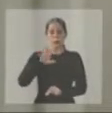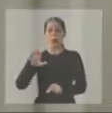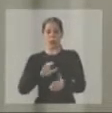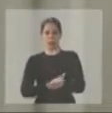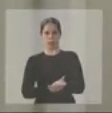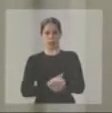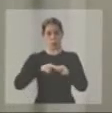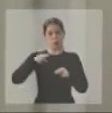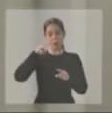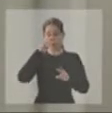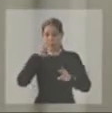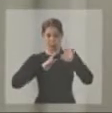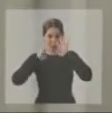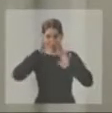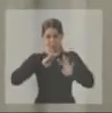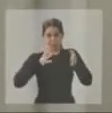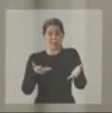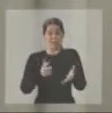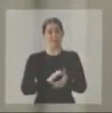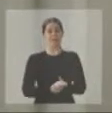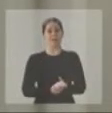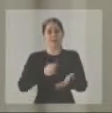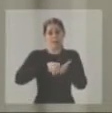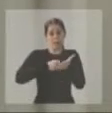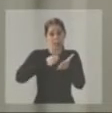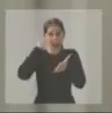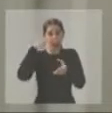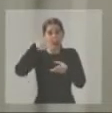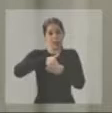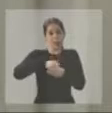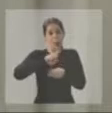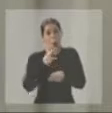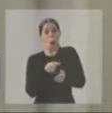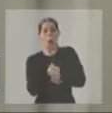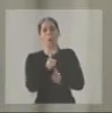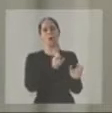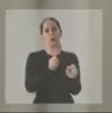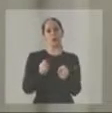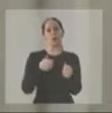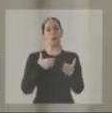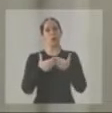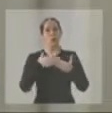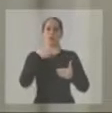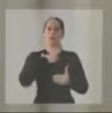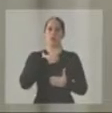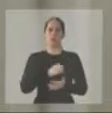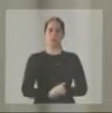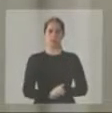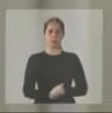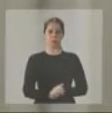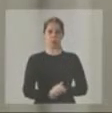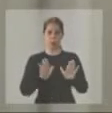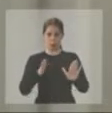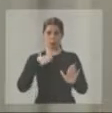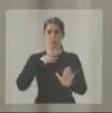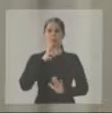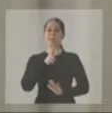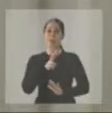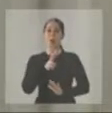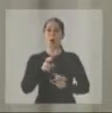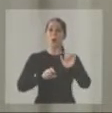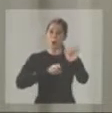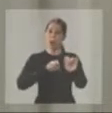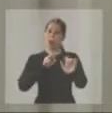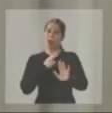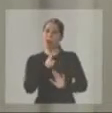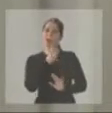sempre. Por isso eles me atacam de todos os lados, tentando ganhar a eleição ou se manter no poder a qualquer custo. Mas a minha